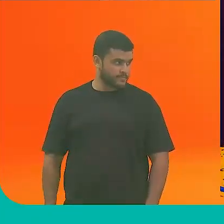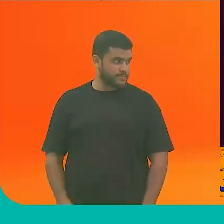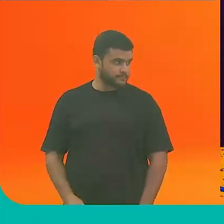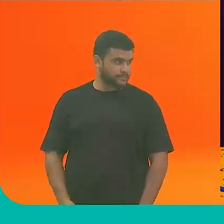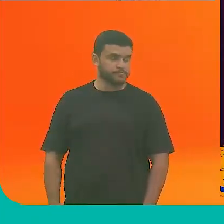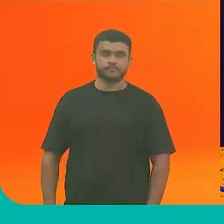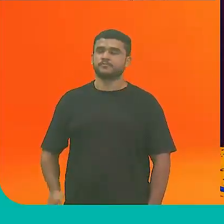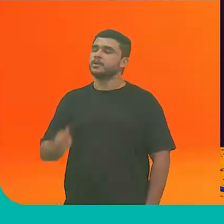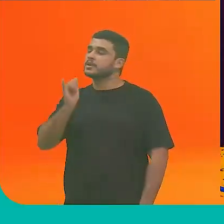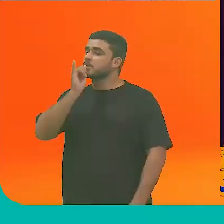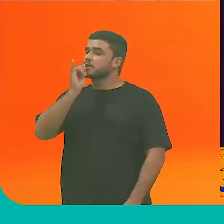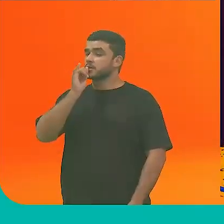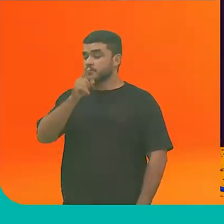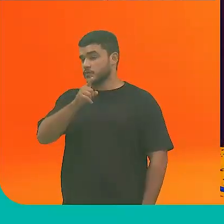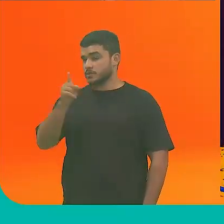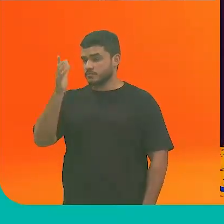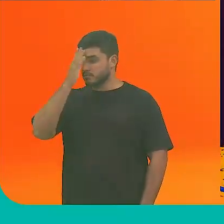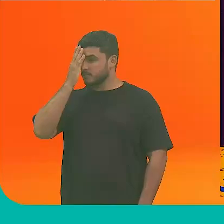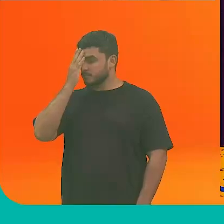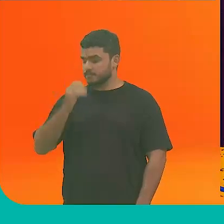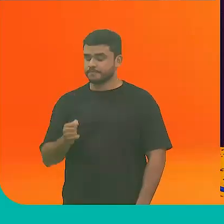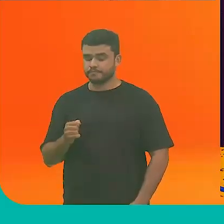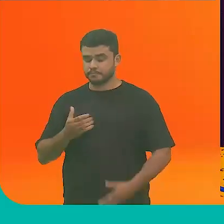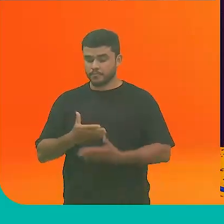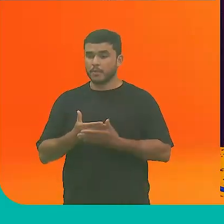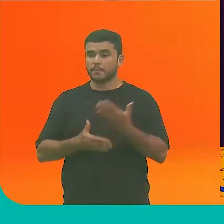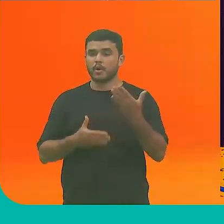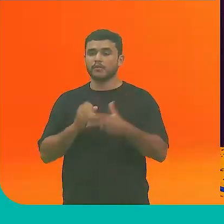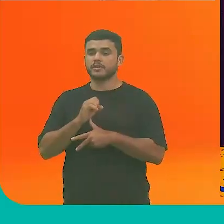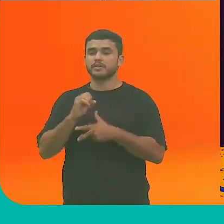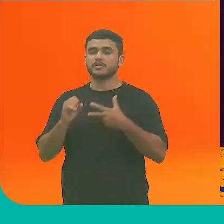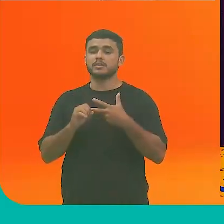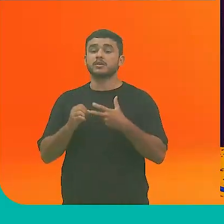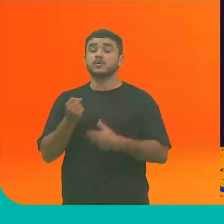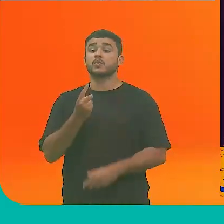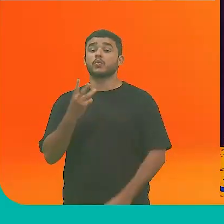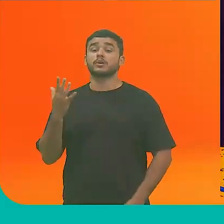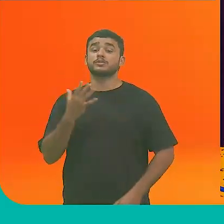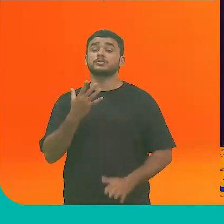de matemática, tá? A prova do Enem tem quantas questões de matemática?